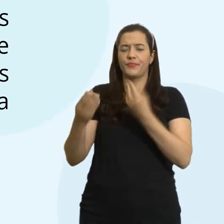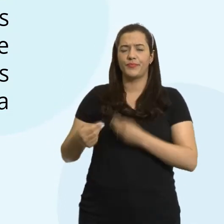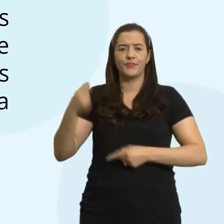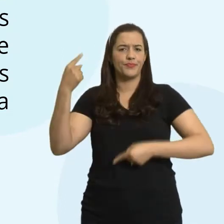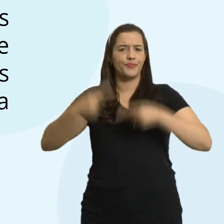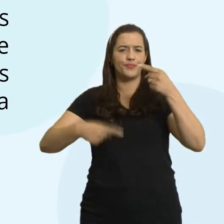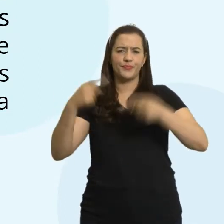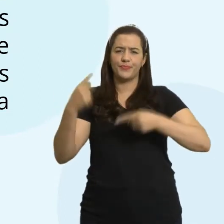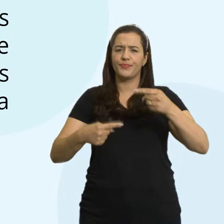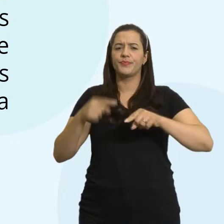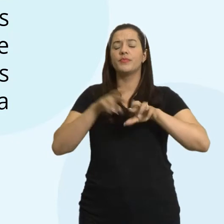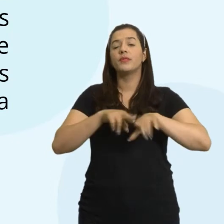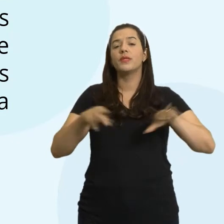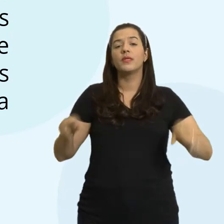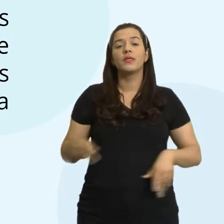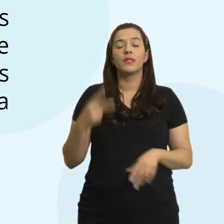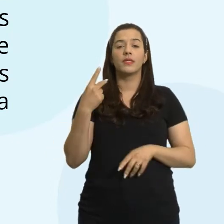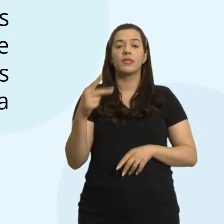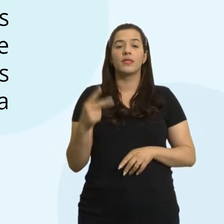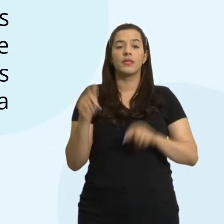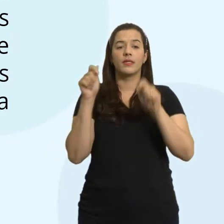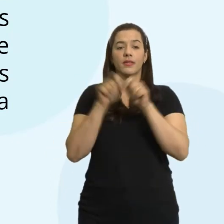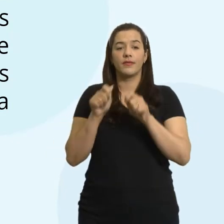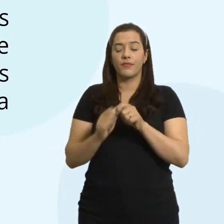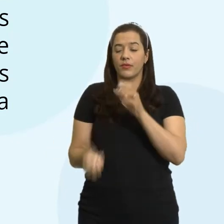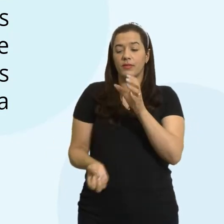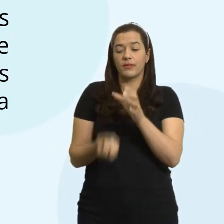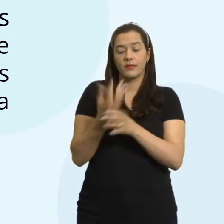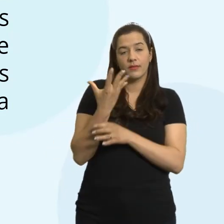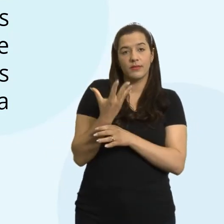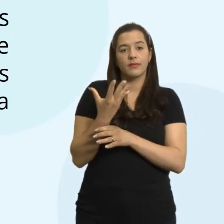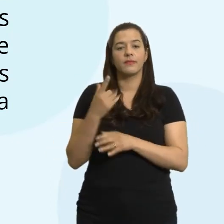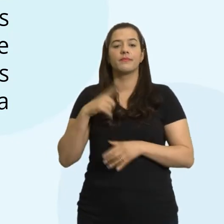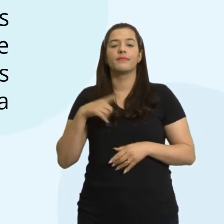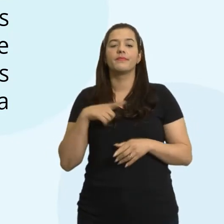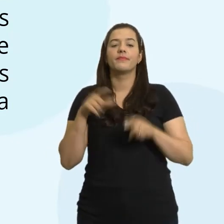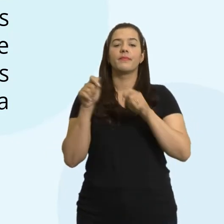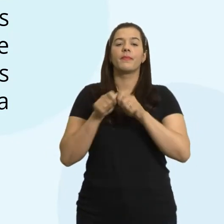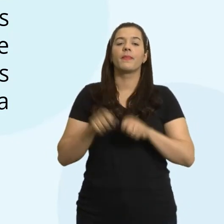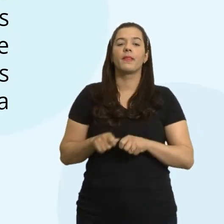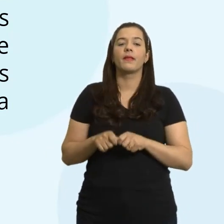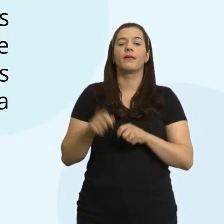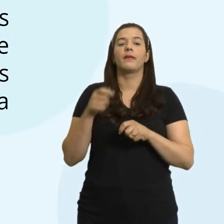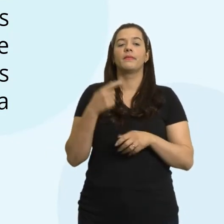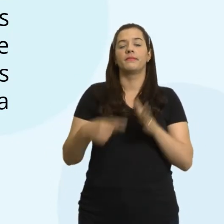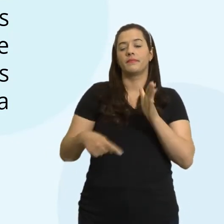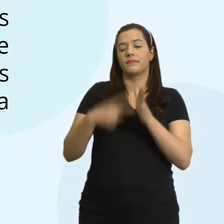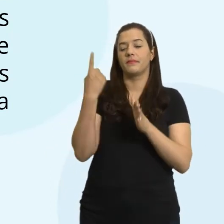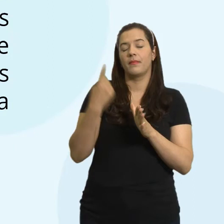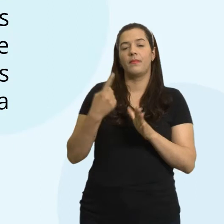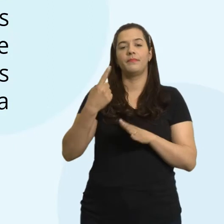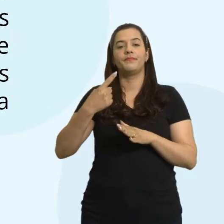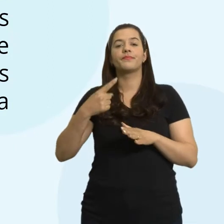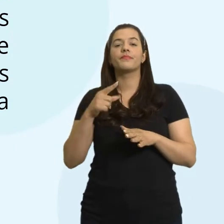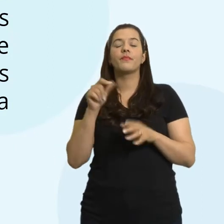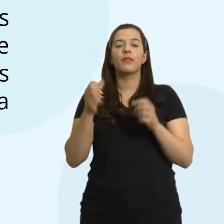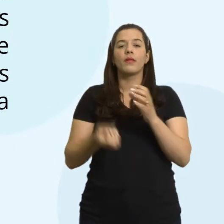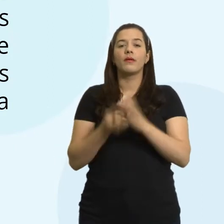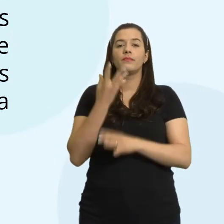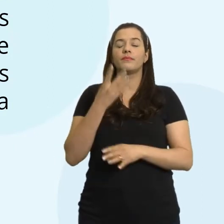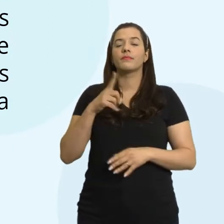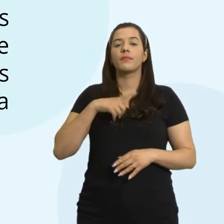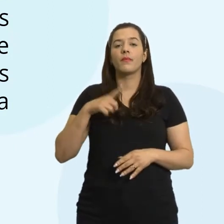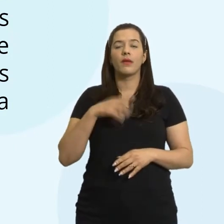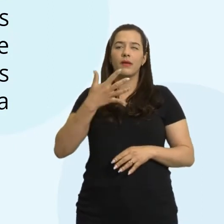aí, desde que ele foi criado, desde que ele foi elaborado pela primeira vez na década de 70, sobre a